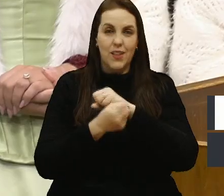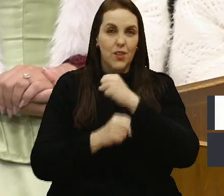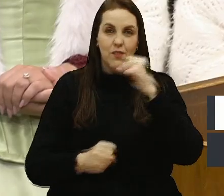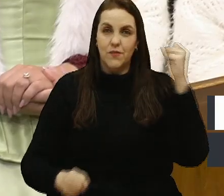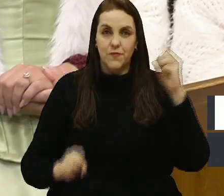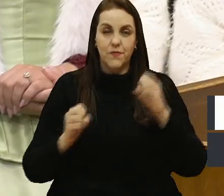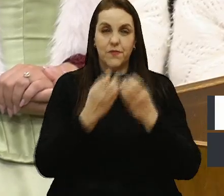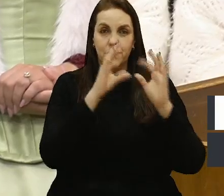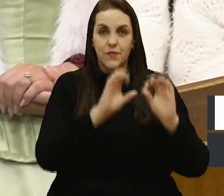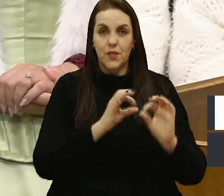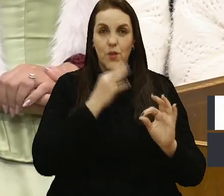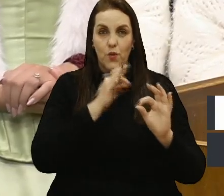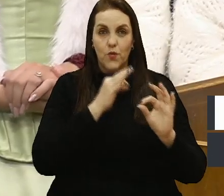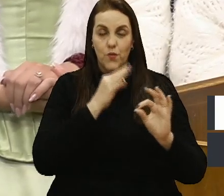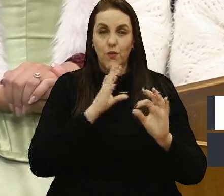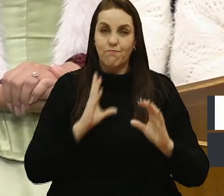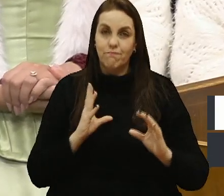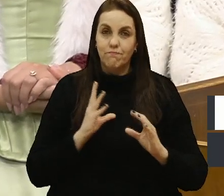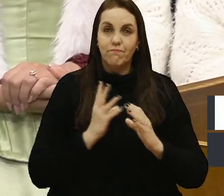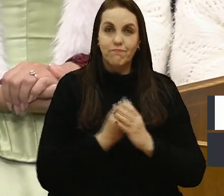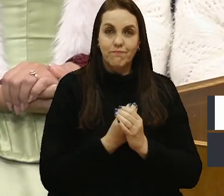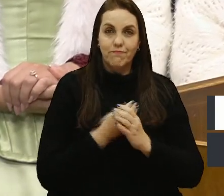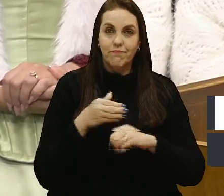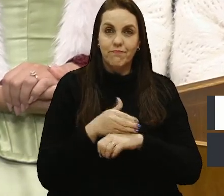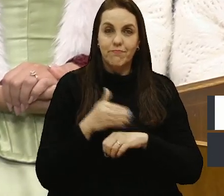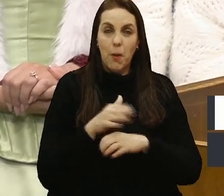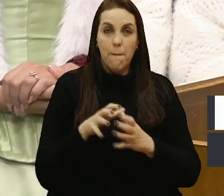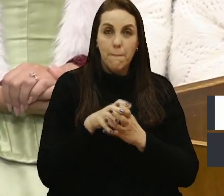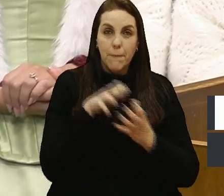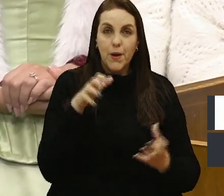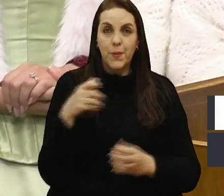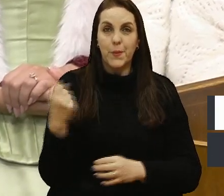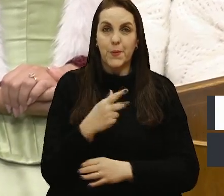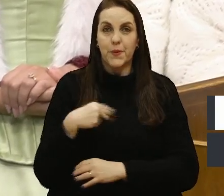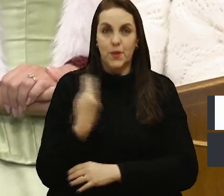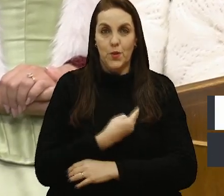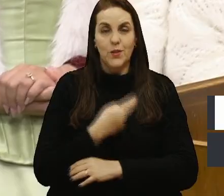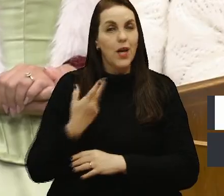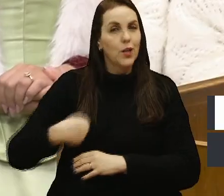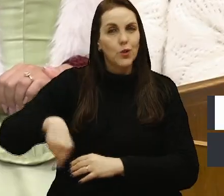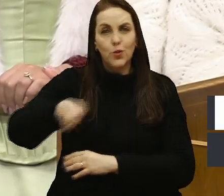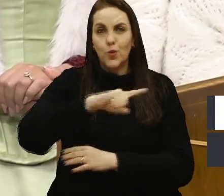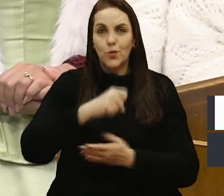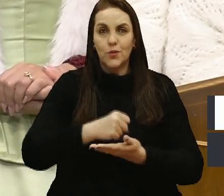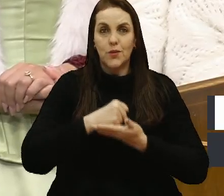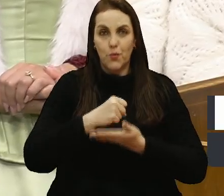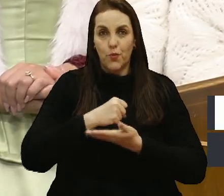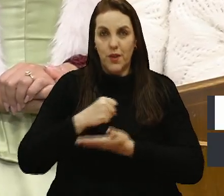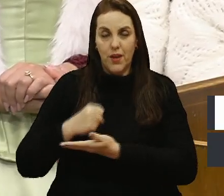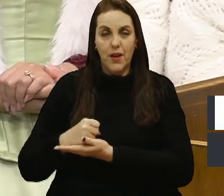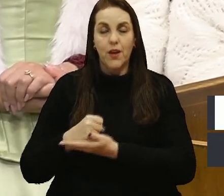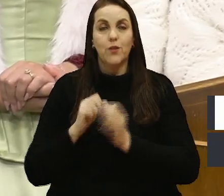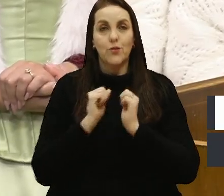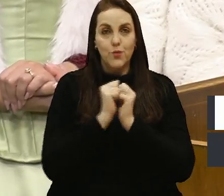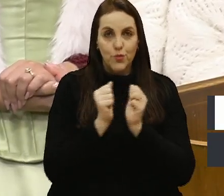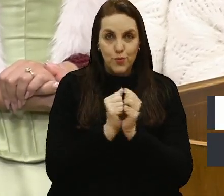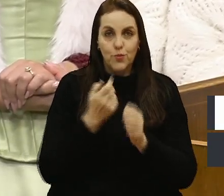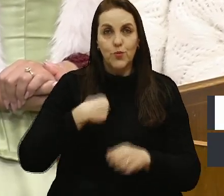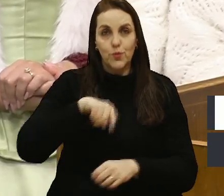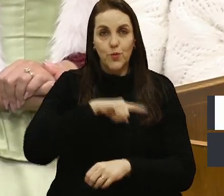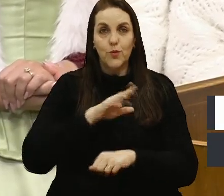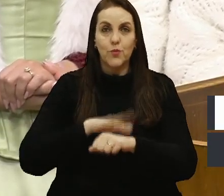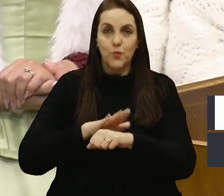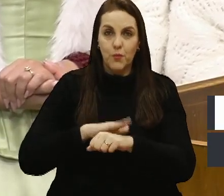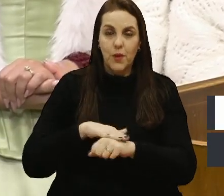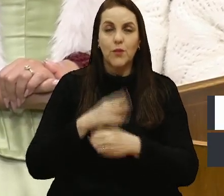e o sentimento de pertencer a algo muito maior que nós. Então, a todos que apoiaram nós, nos apoiaram, estiveram conosco nesse momento,